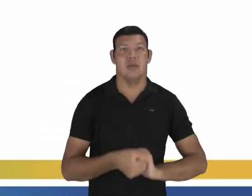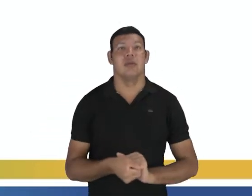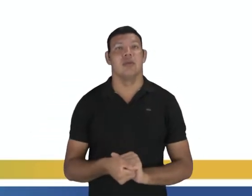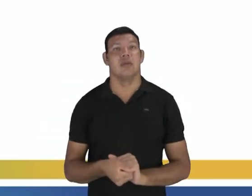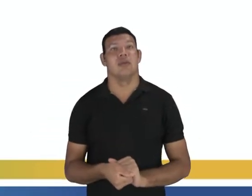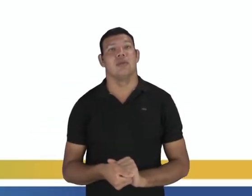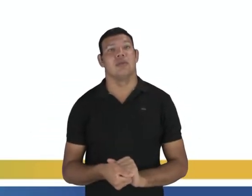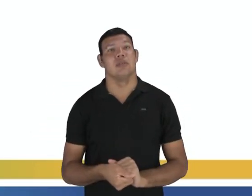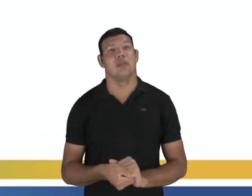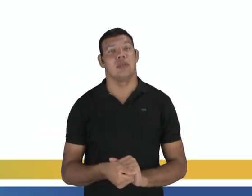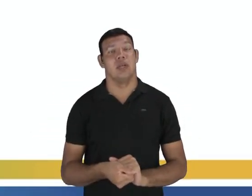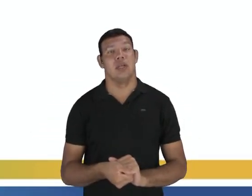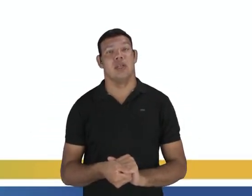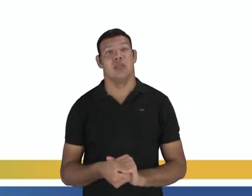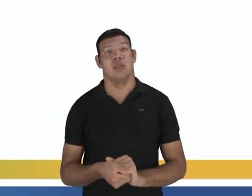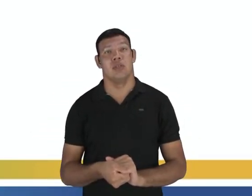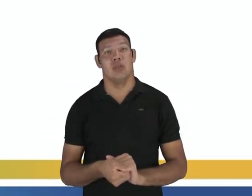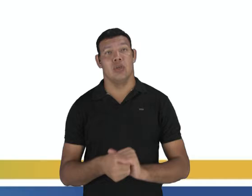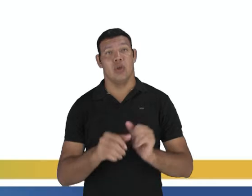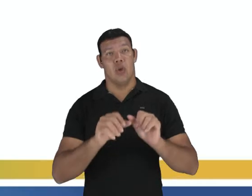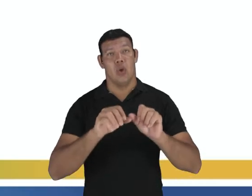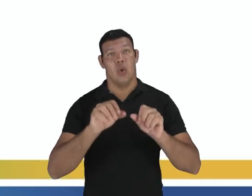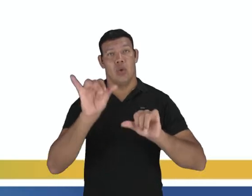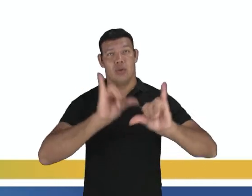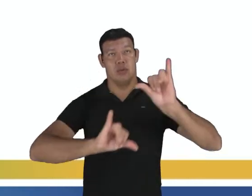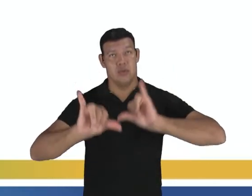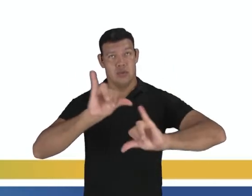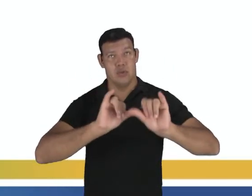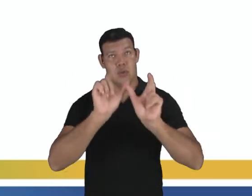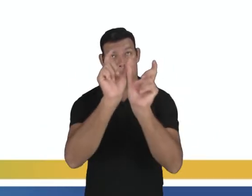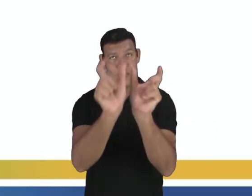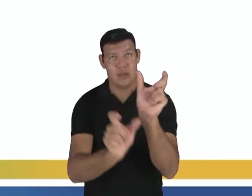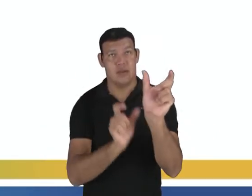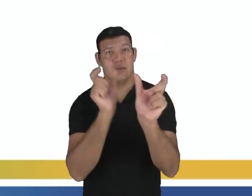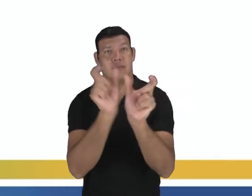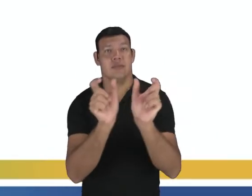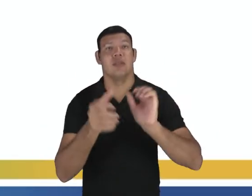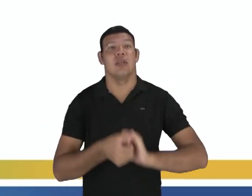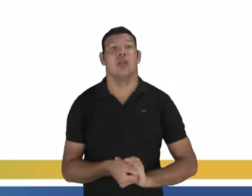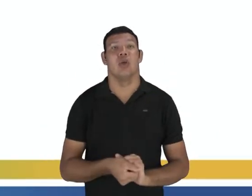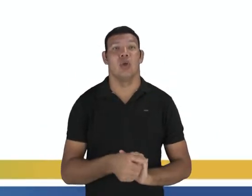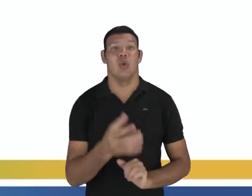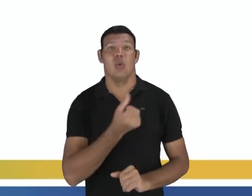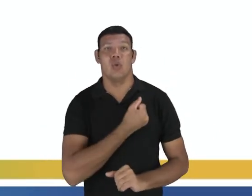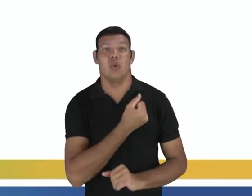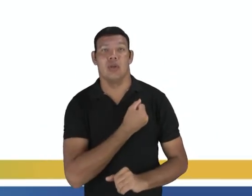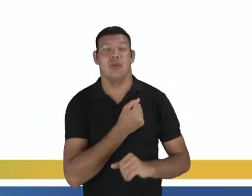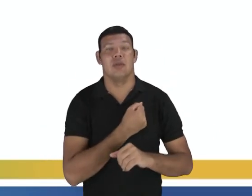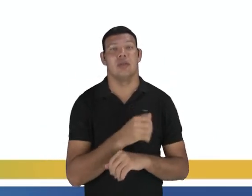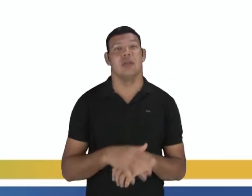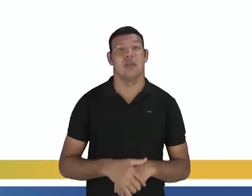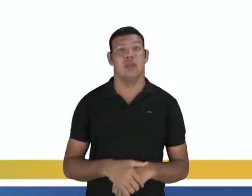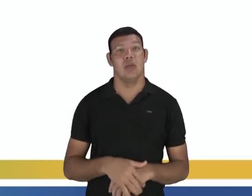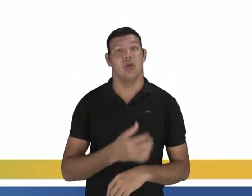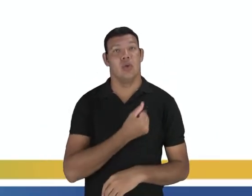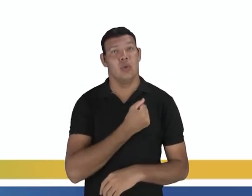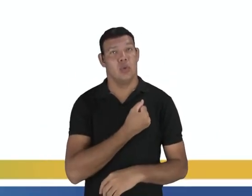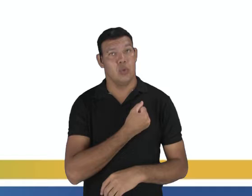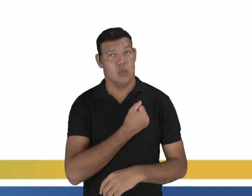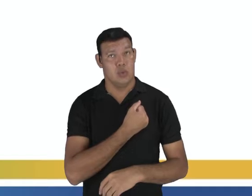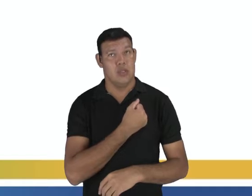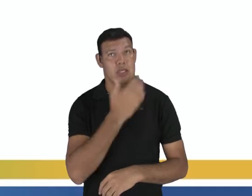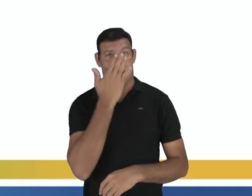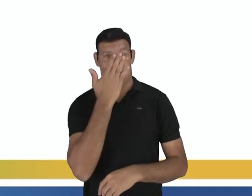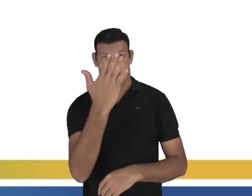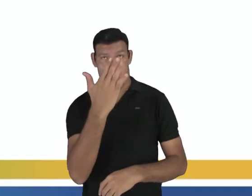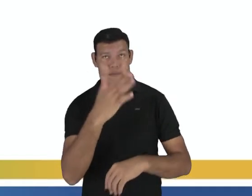nós podemos ter as substâncias compostas. A parte numérica, o que vai indicar para a gente? A gente vai ter o coeficiente, a